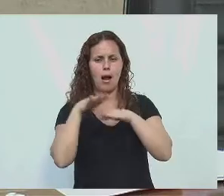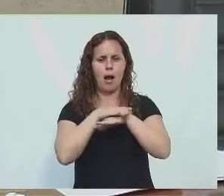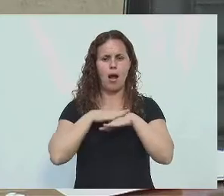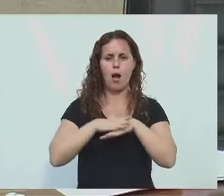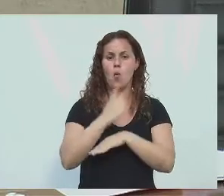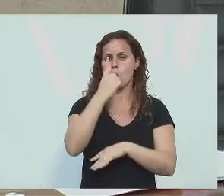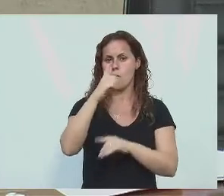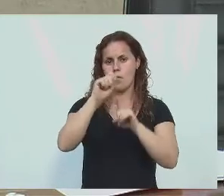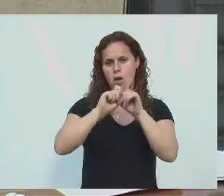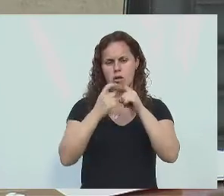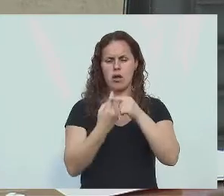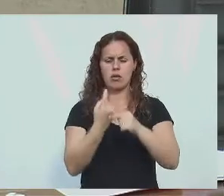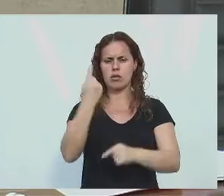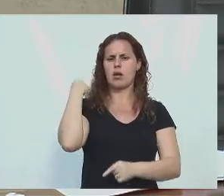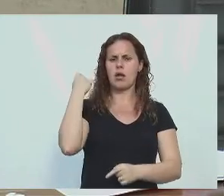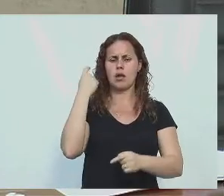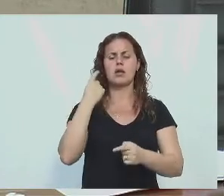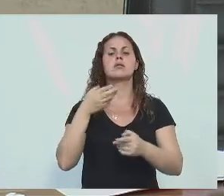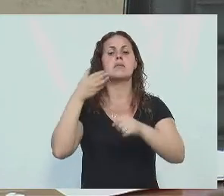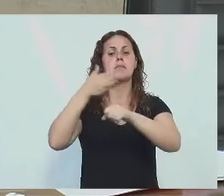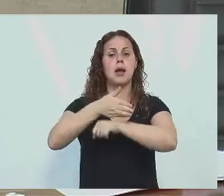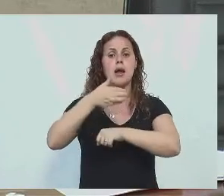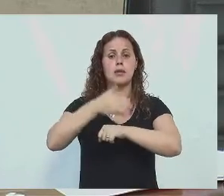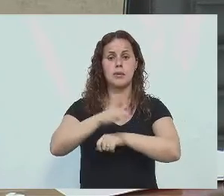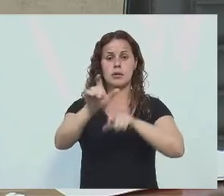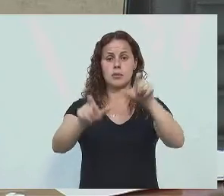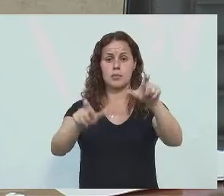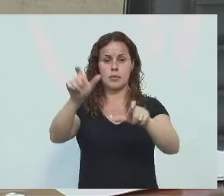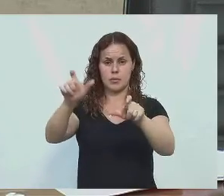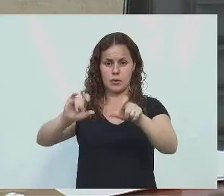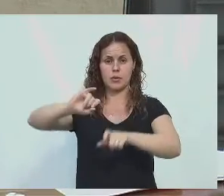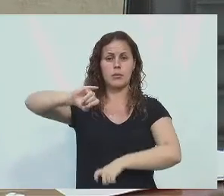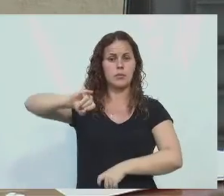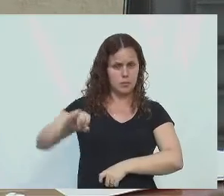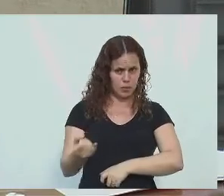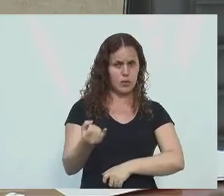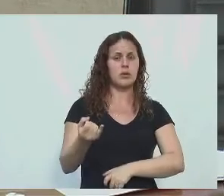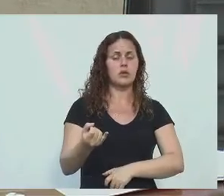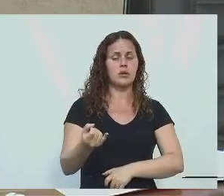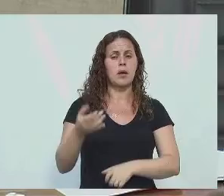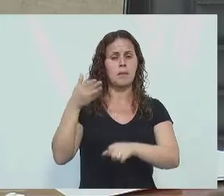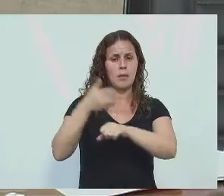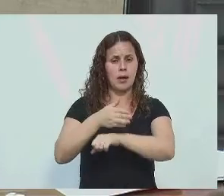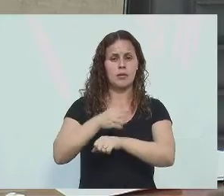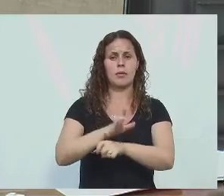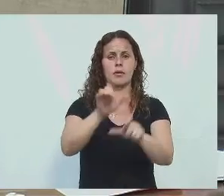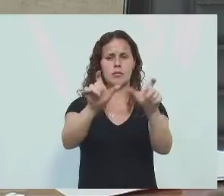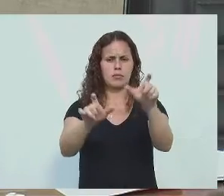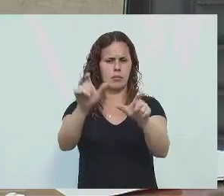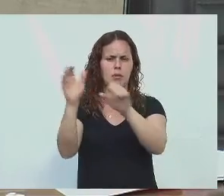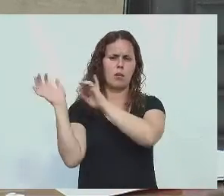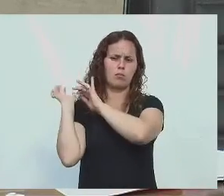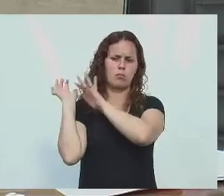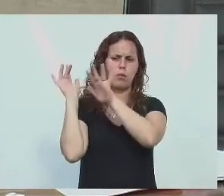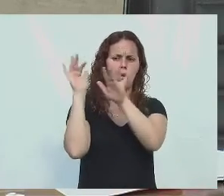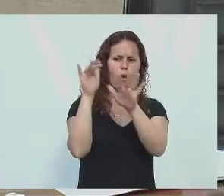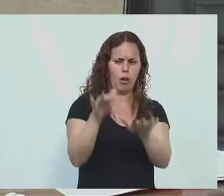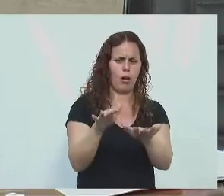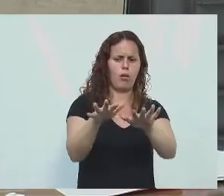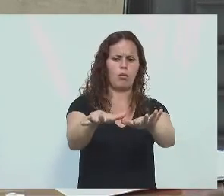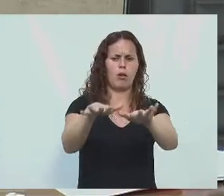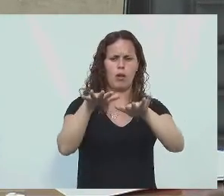e repito, participação popular, oportunizar a participação popular nunca é demais. A gente sabe